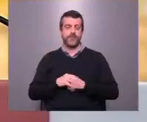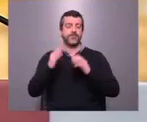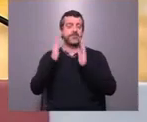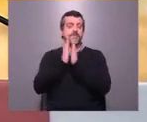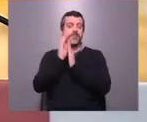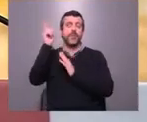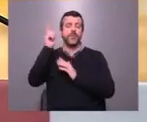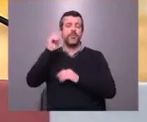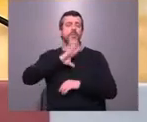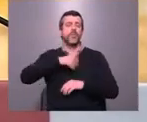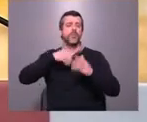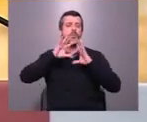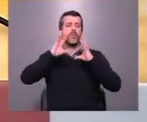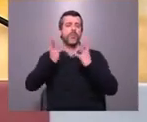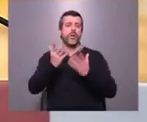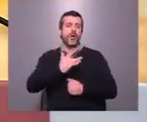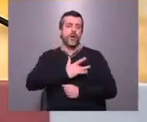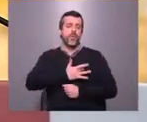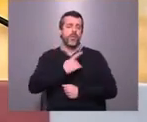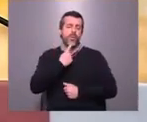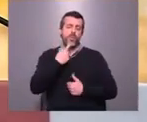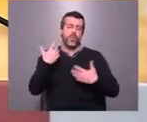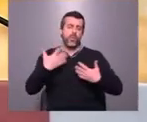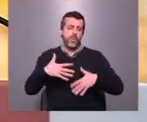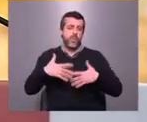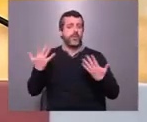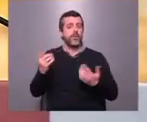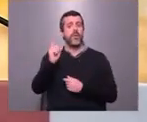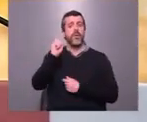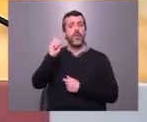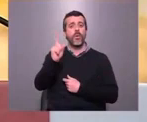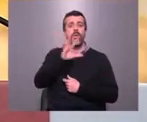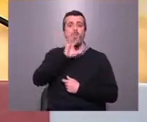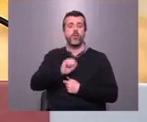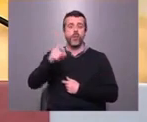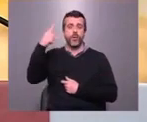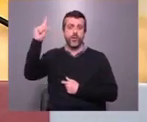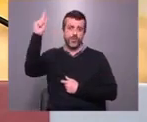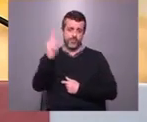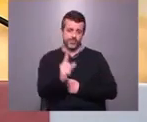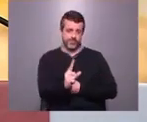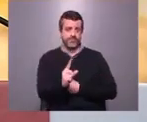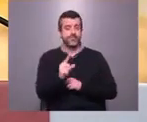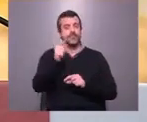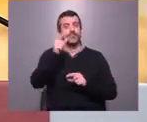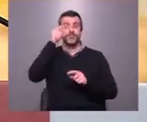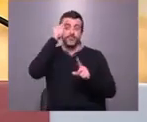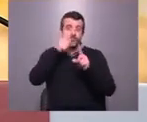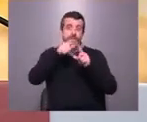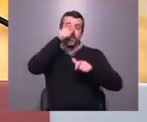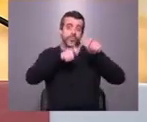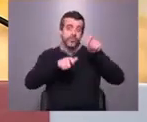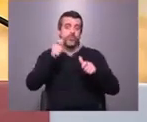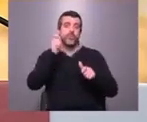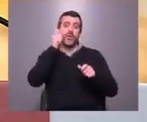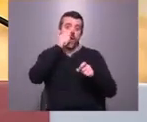Deus amou tanto o mundo que entregou o seu Filho unigênito, para que todo homem que acredita